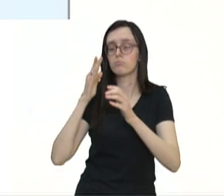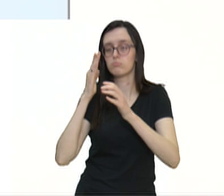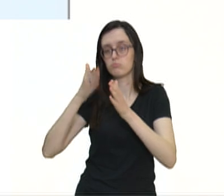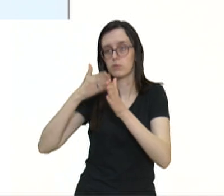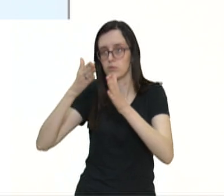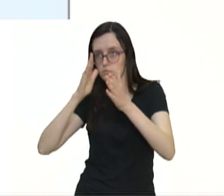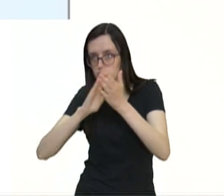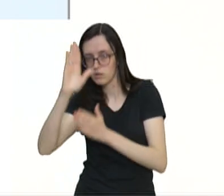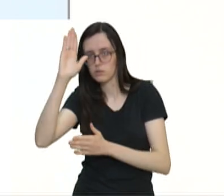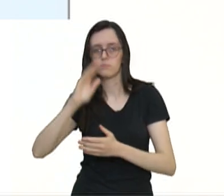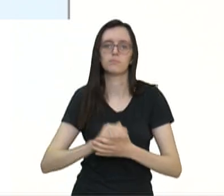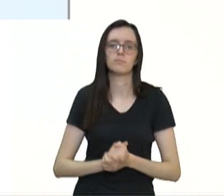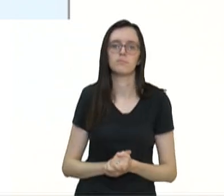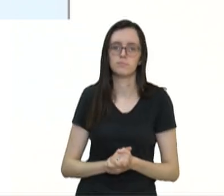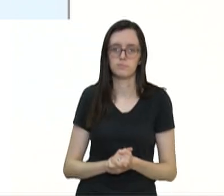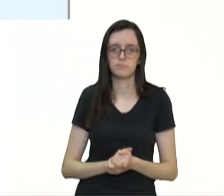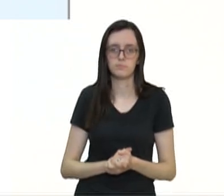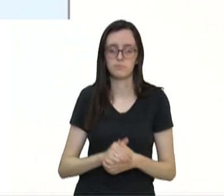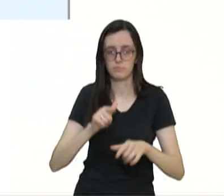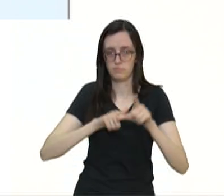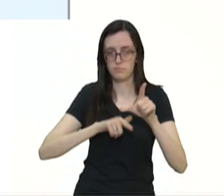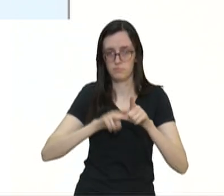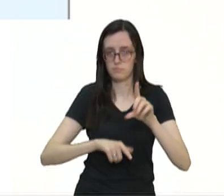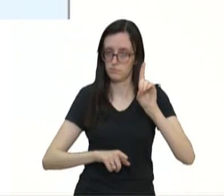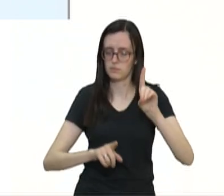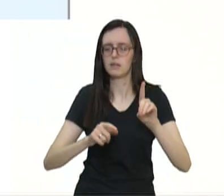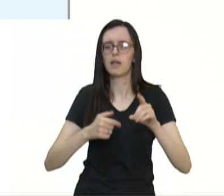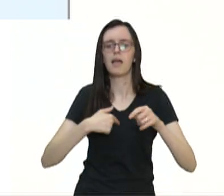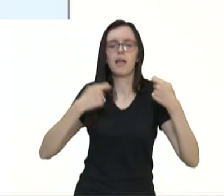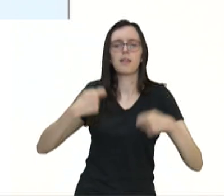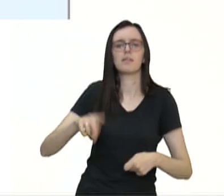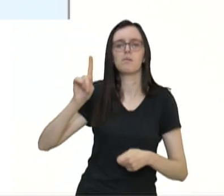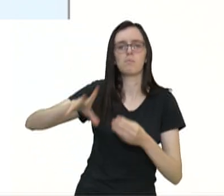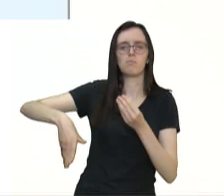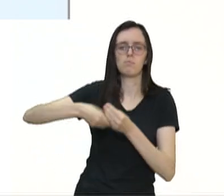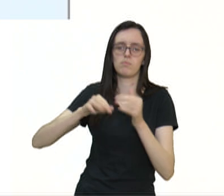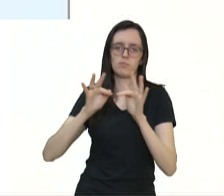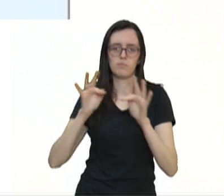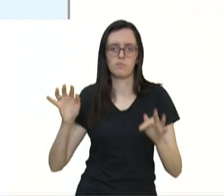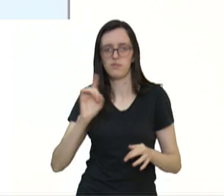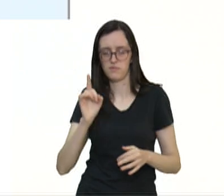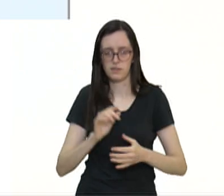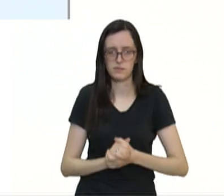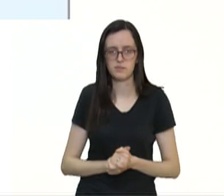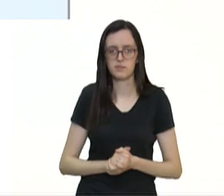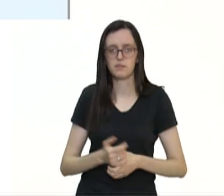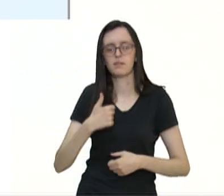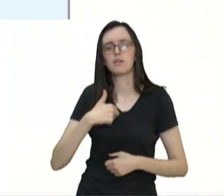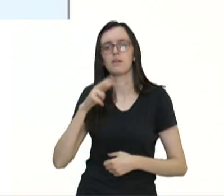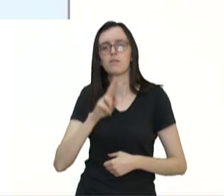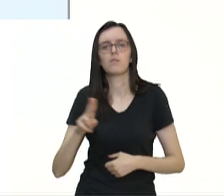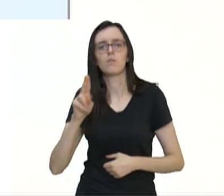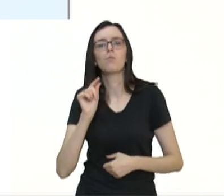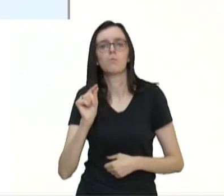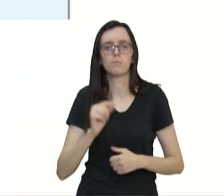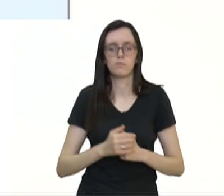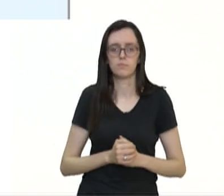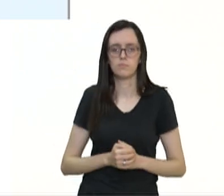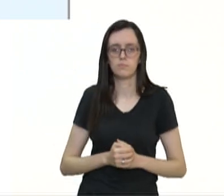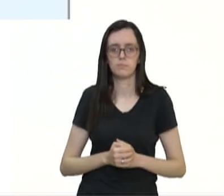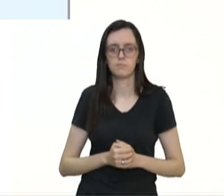sai. Na letra D, eu também não precisei de verbo de complemento para a frase. Então eu usei lá a question word